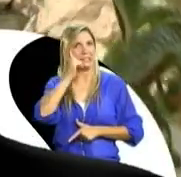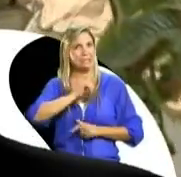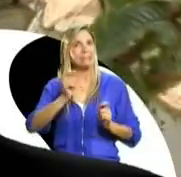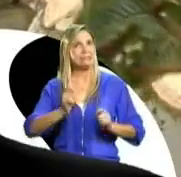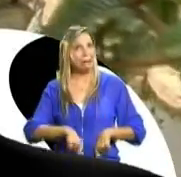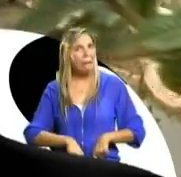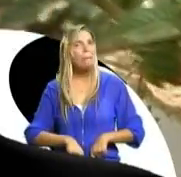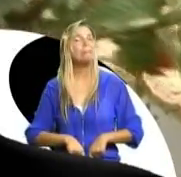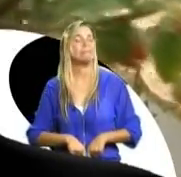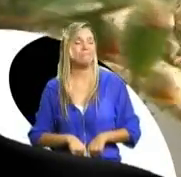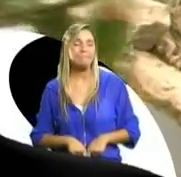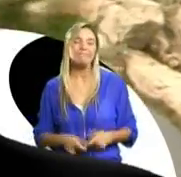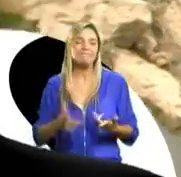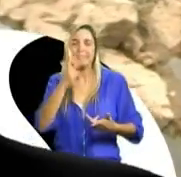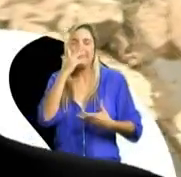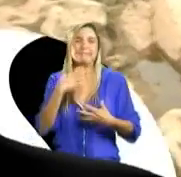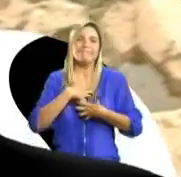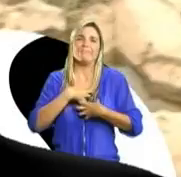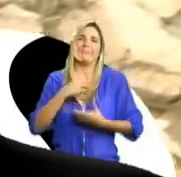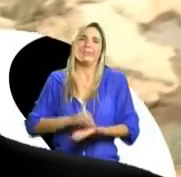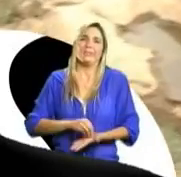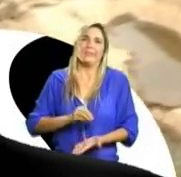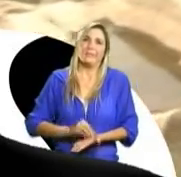sem sentido.